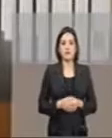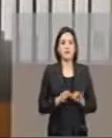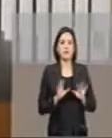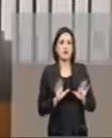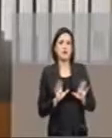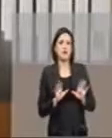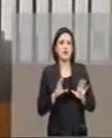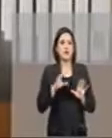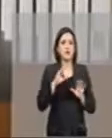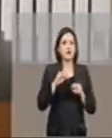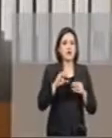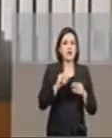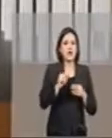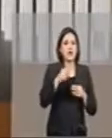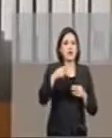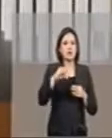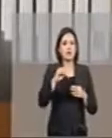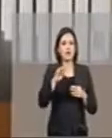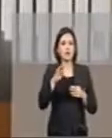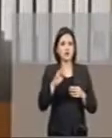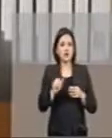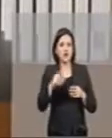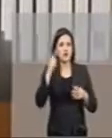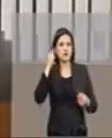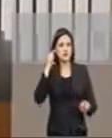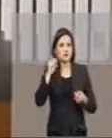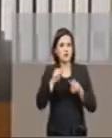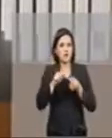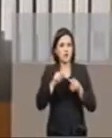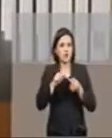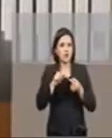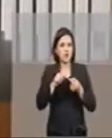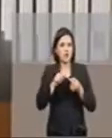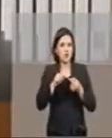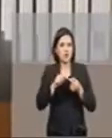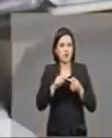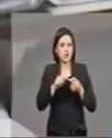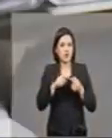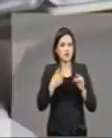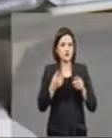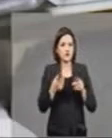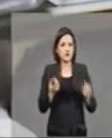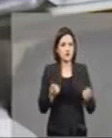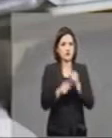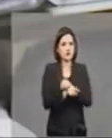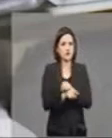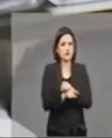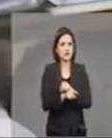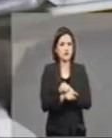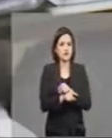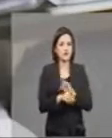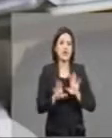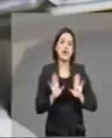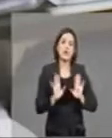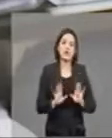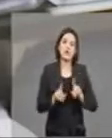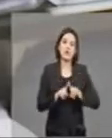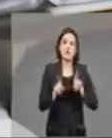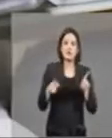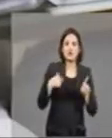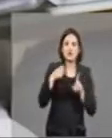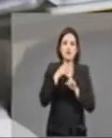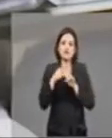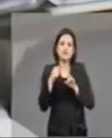cautelar, Vossa Excelência acompanharia a divergência, então, ou o ministro relator? Eu concederia, né, em parte, nesse sentido,